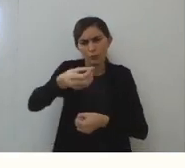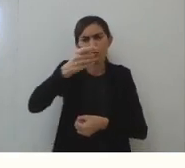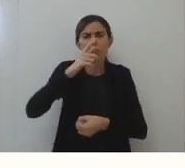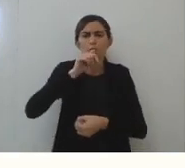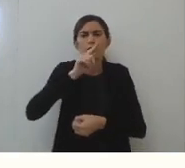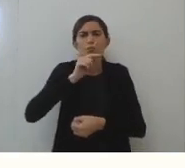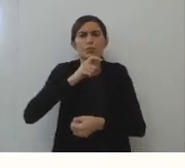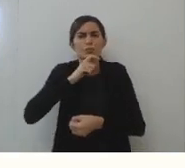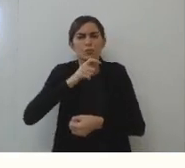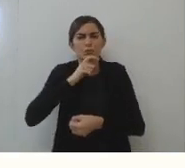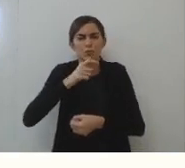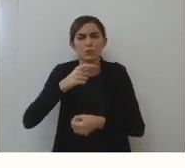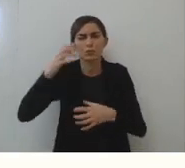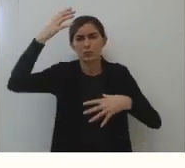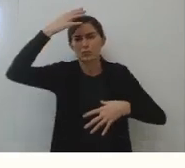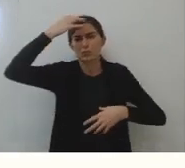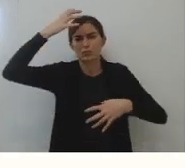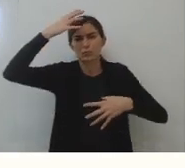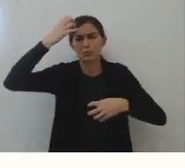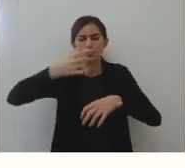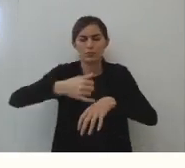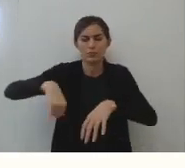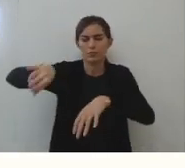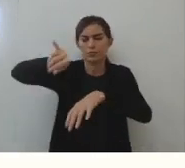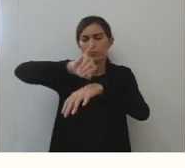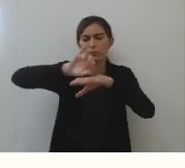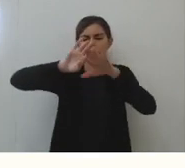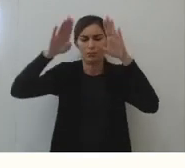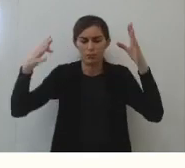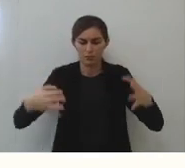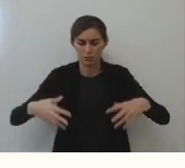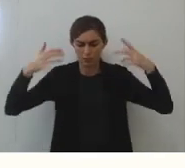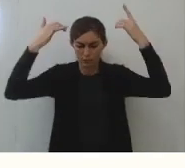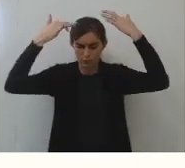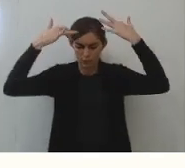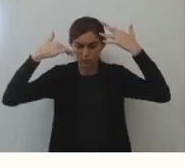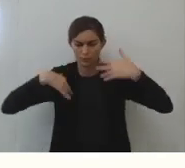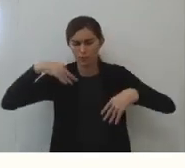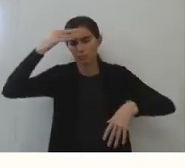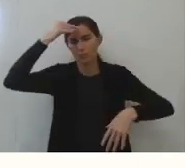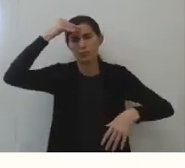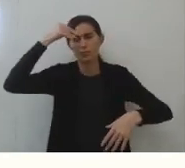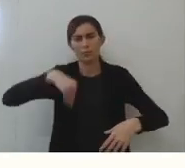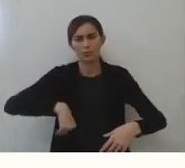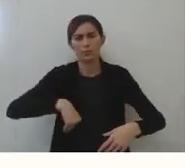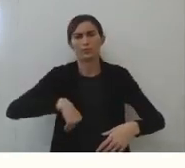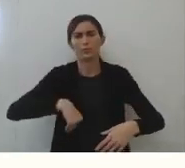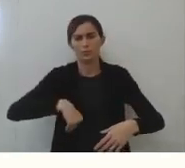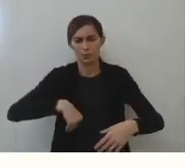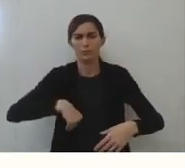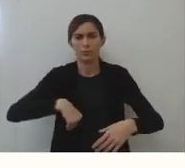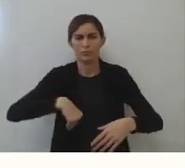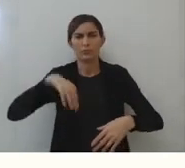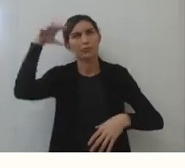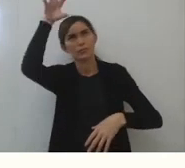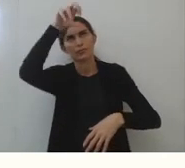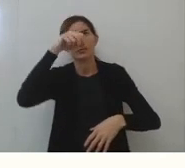fria nele e o macaco que estava sobre a mesa ensopado, obviamente, desistiu provisoriamente do seu